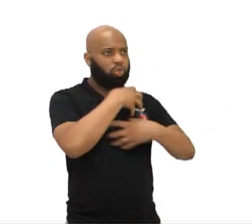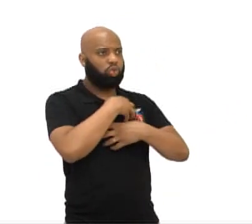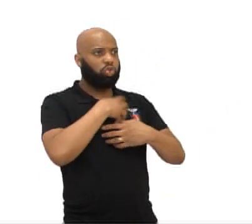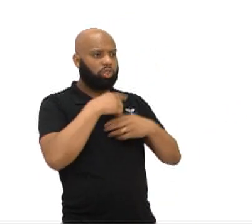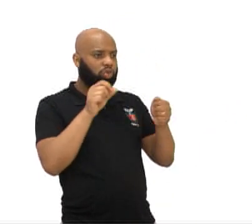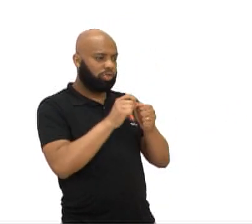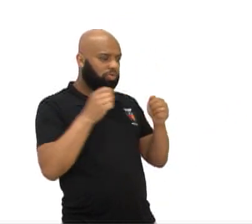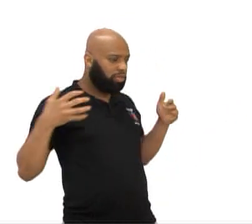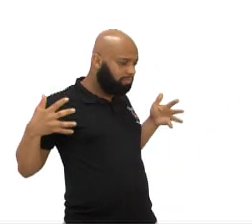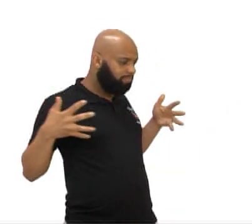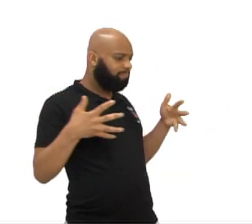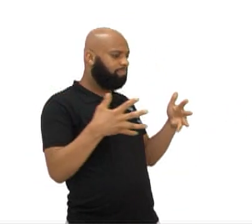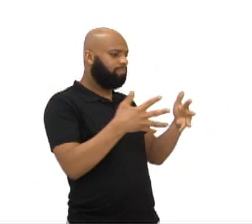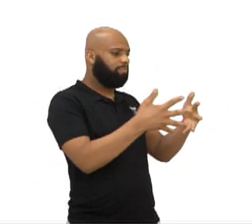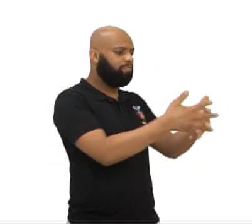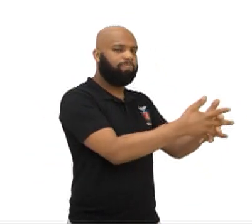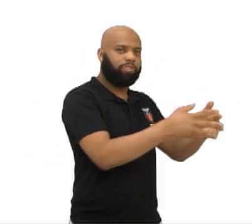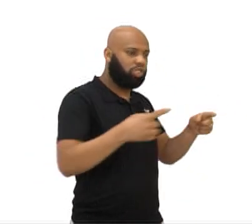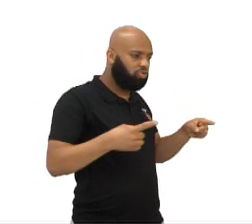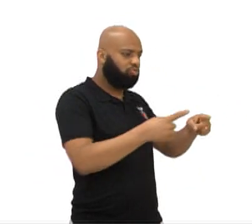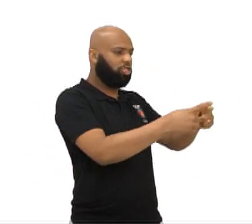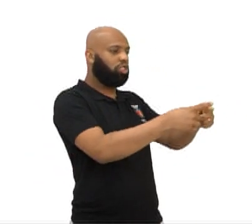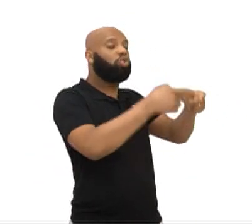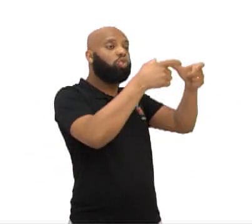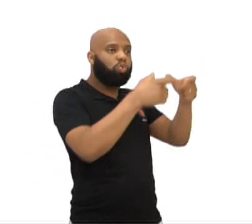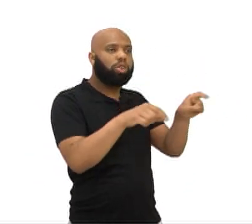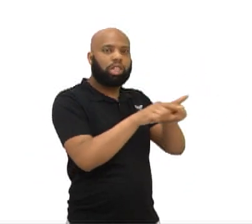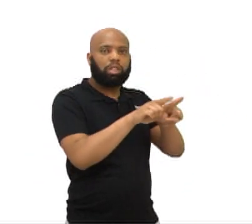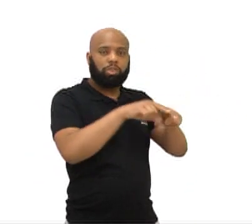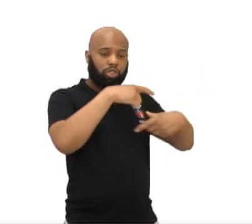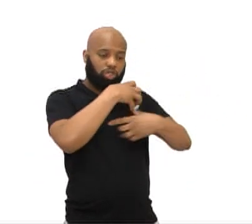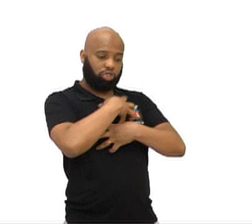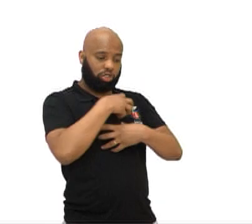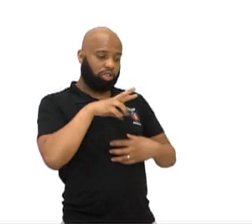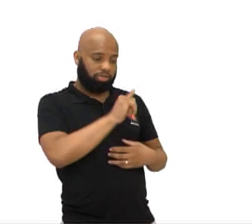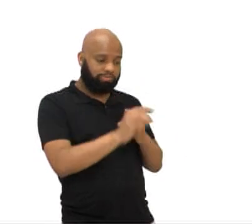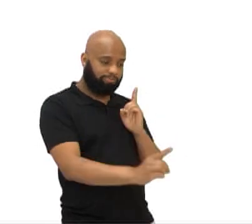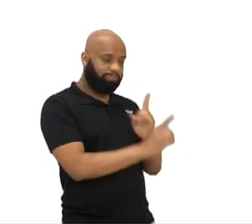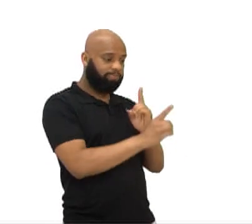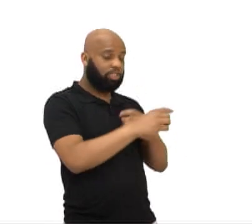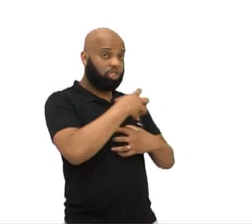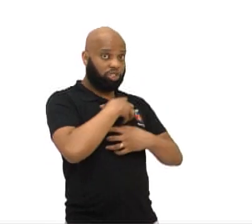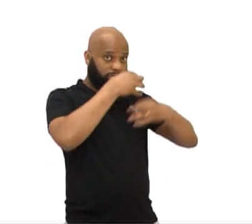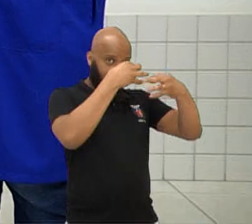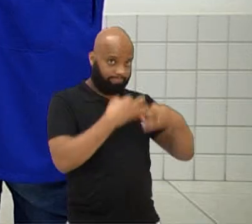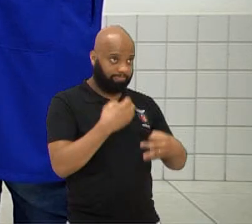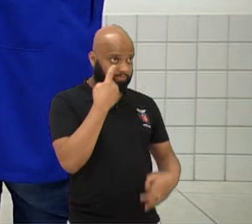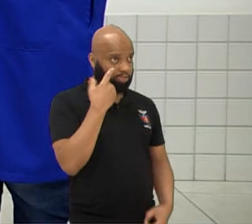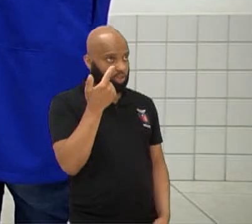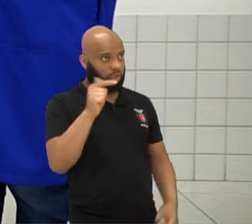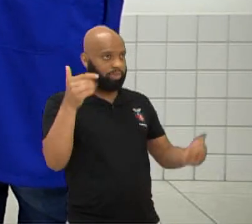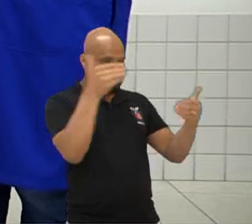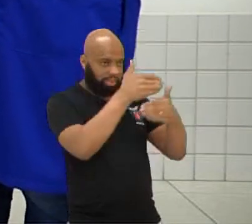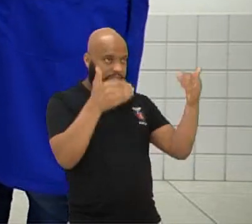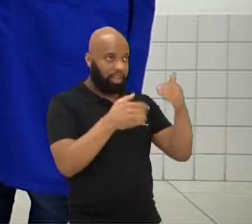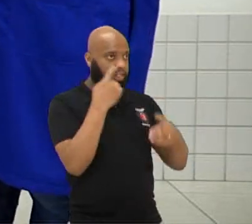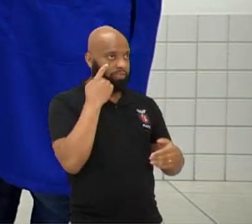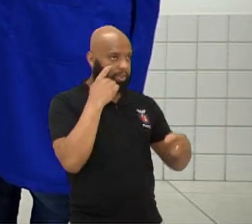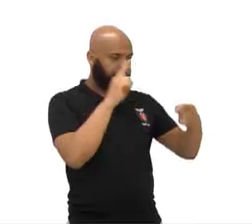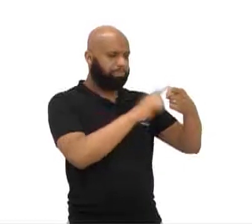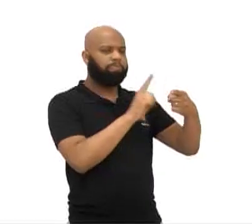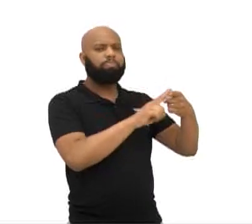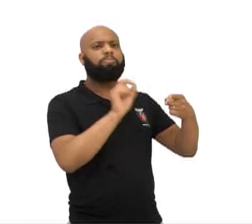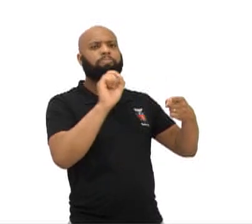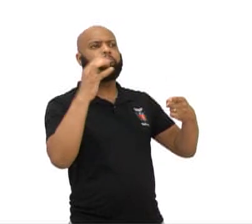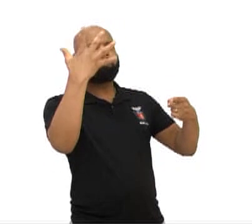tendo a concentração do fluxo luminoso, certo? E aonde ele está encontrando com exatidão. Vamos avançar para a próxima tela, então, para as opções. Então,